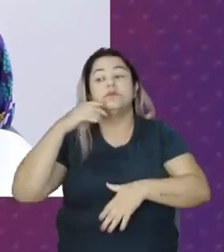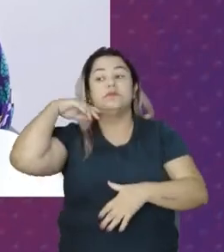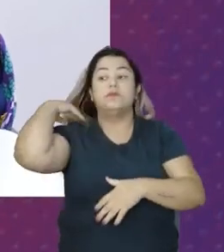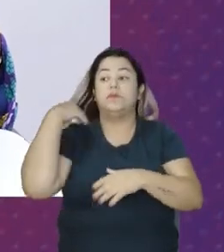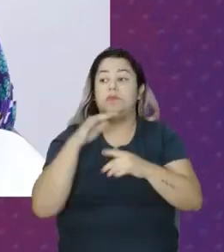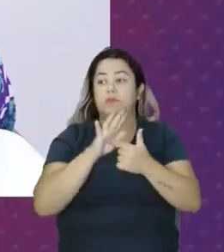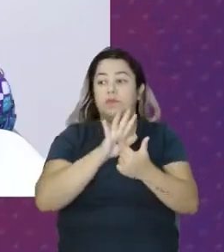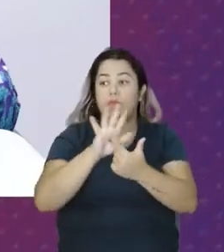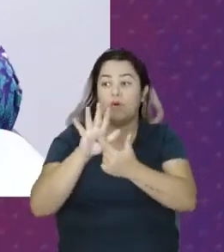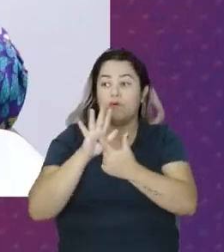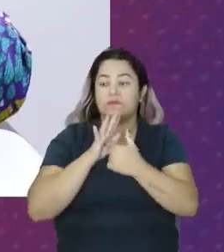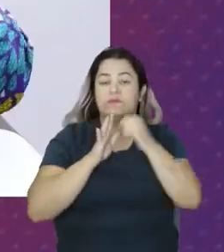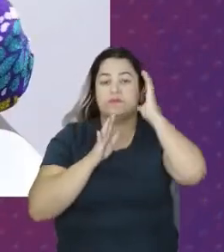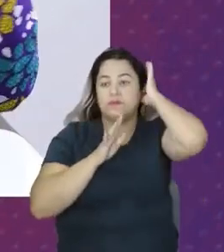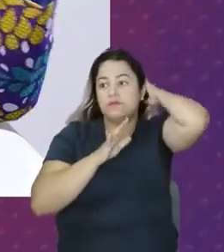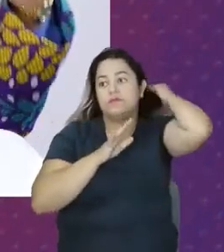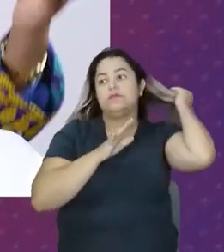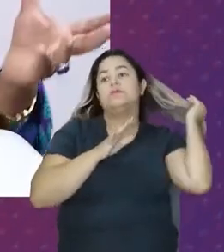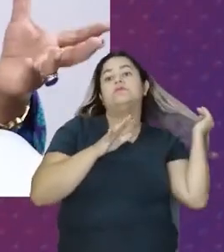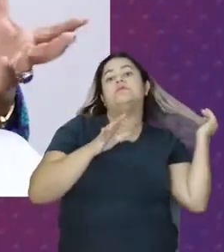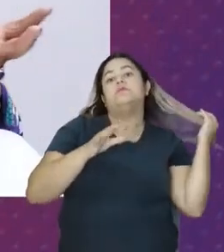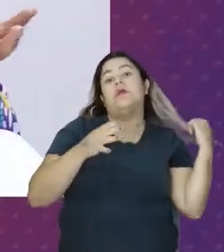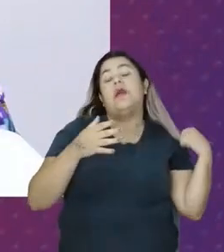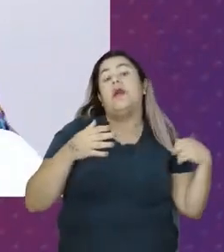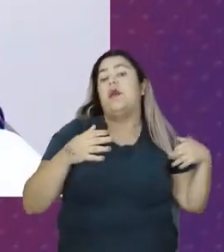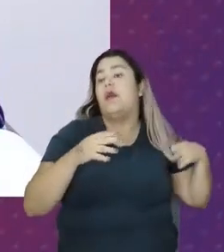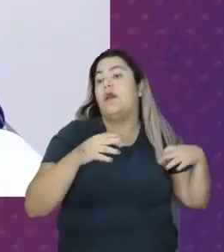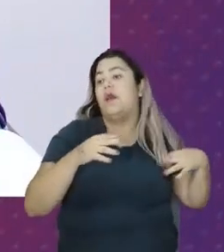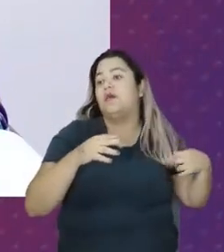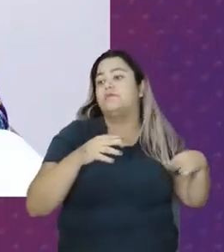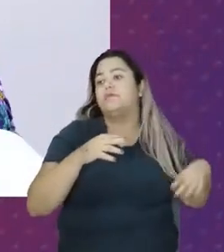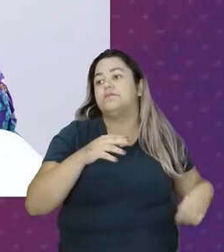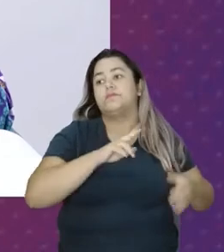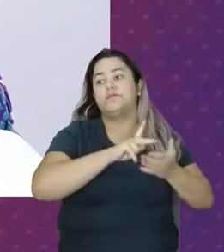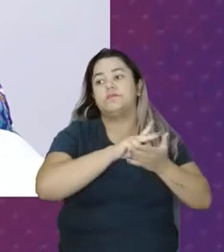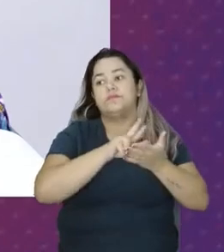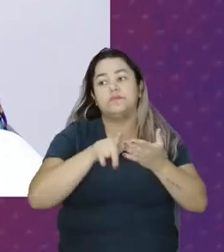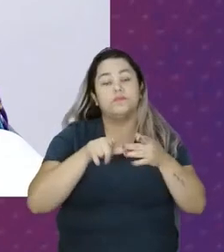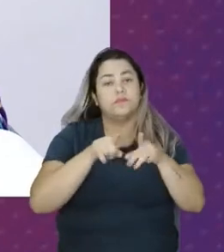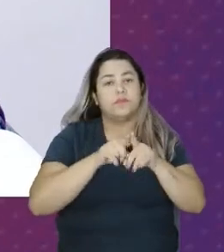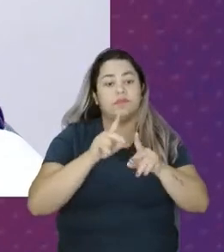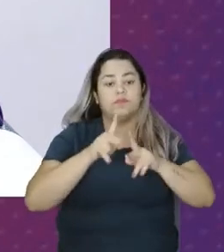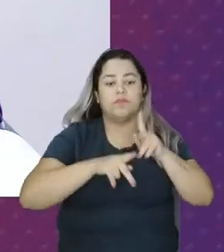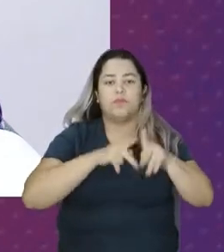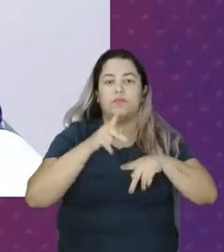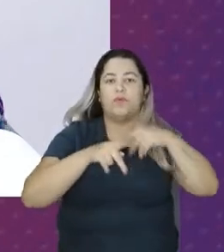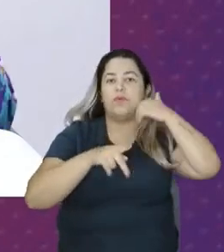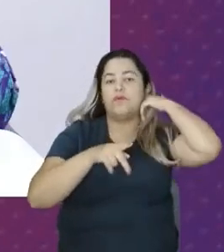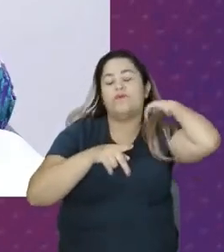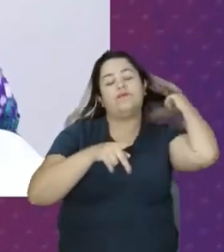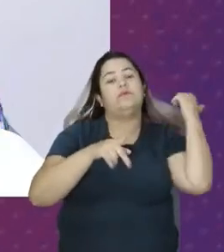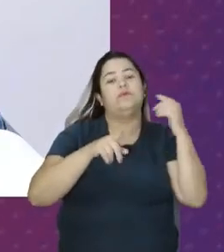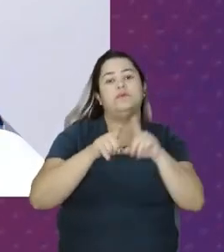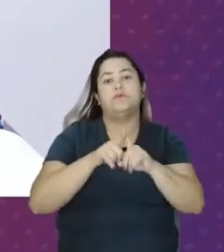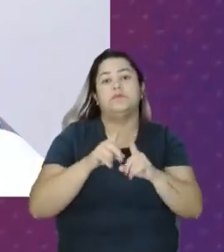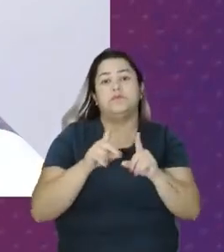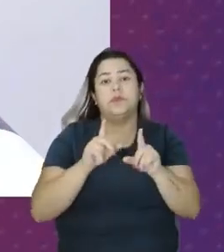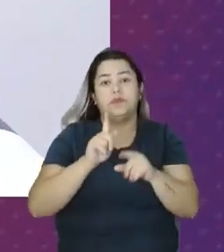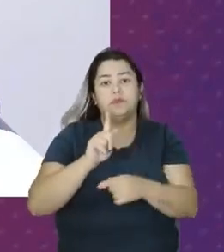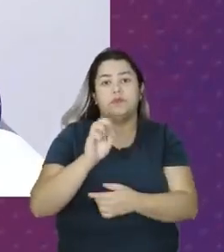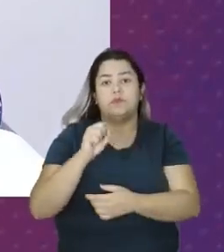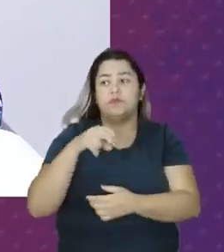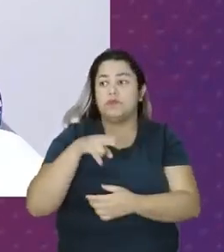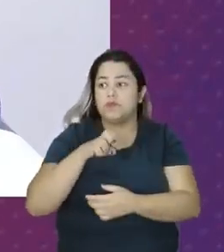revele a pluralidade, né, que nós somos enquanto povo, enquanto